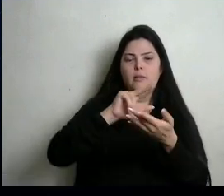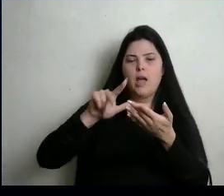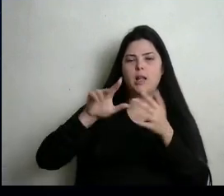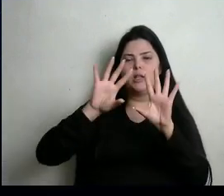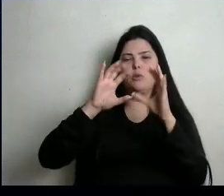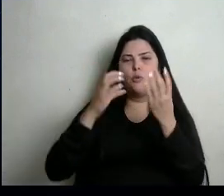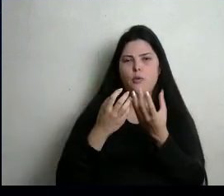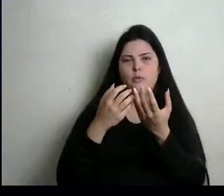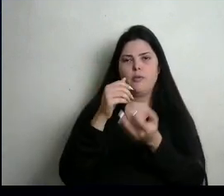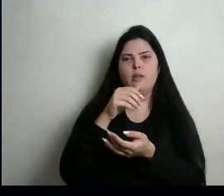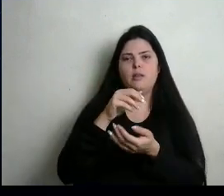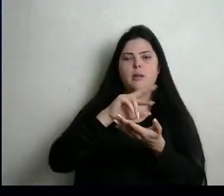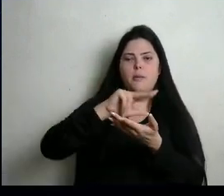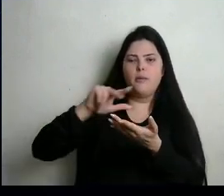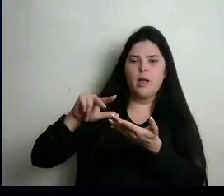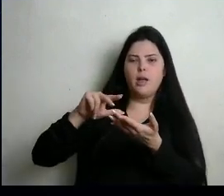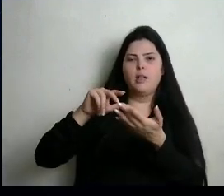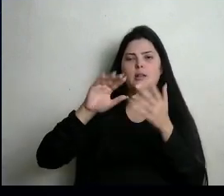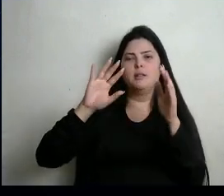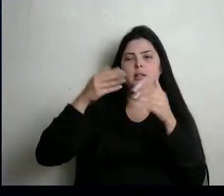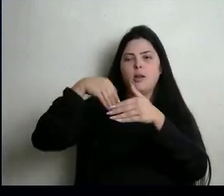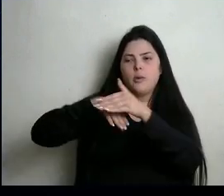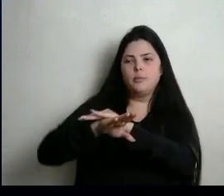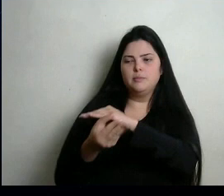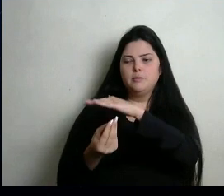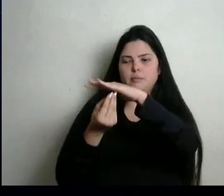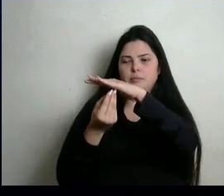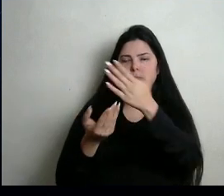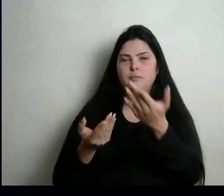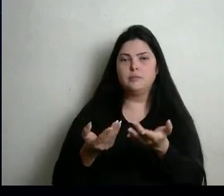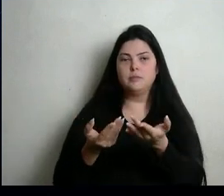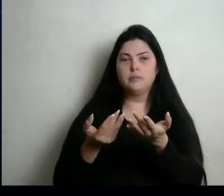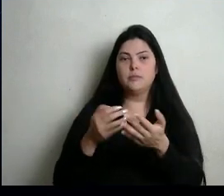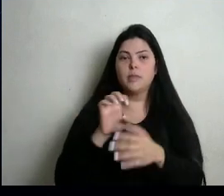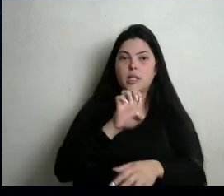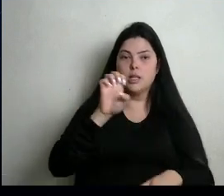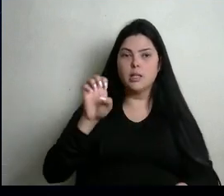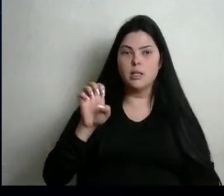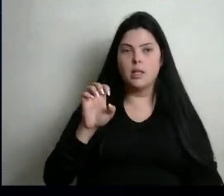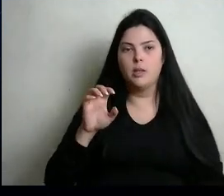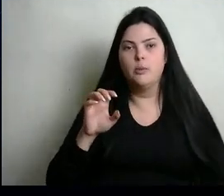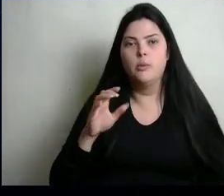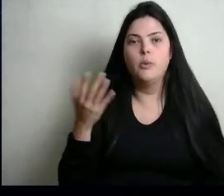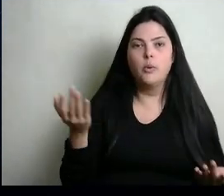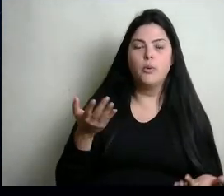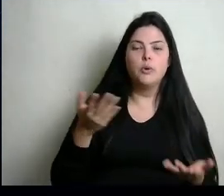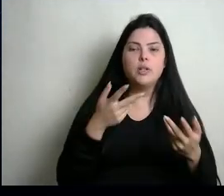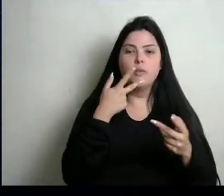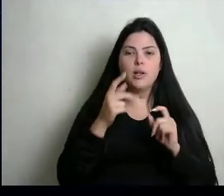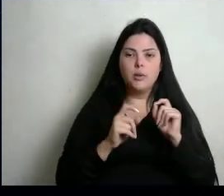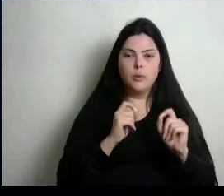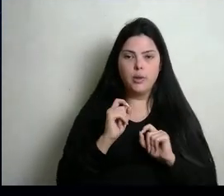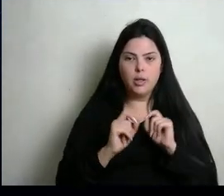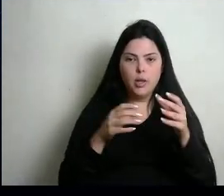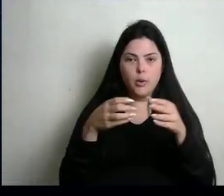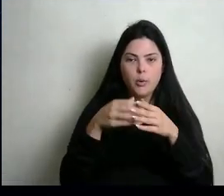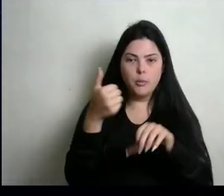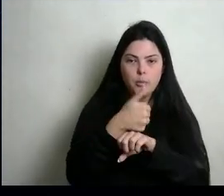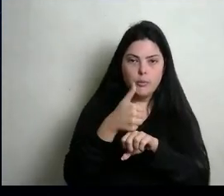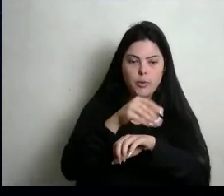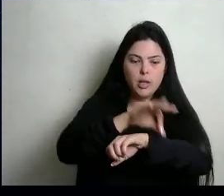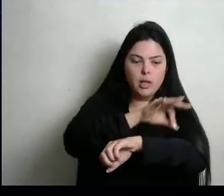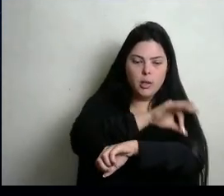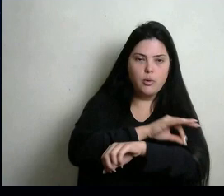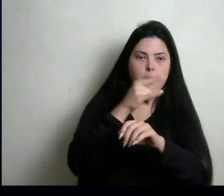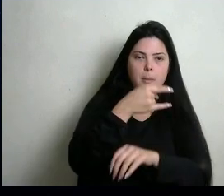cenários multi-cloud, etc. Então, do lado esquerdo, hoje a gente separa os times de arquitetura dentro da Microsoft por